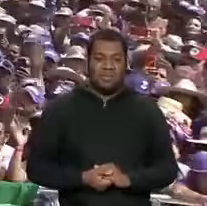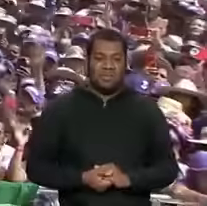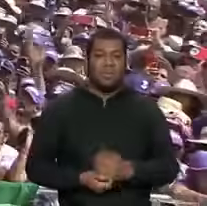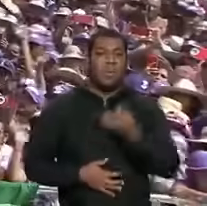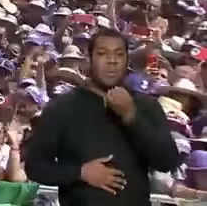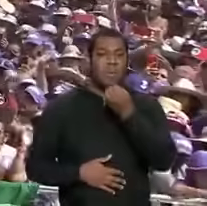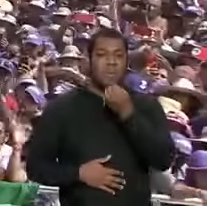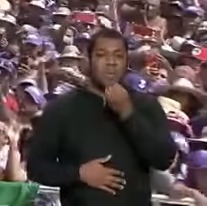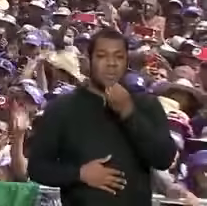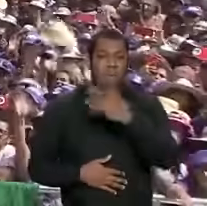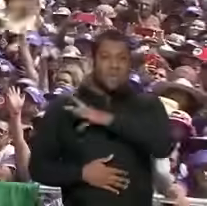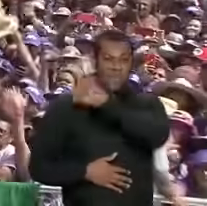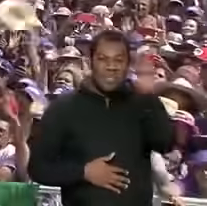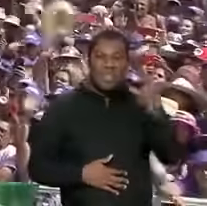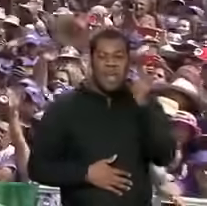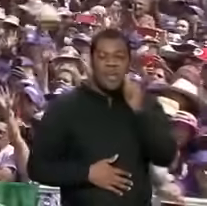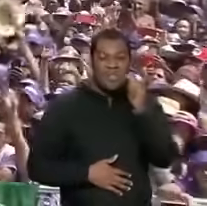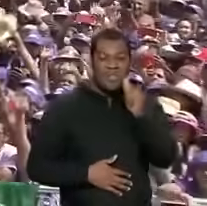Bom dia Margaridas